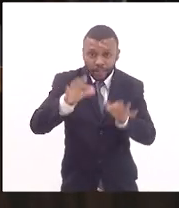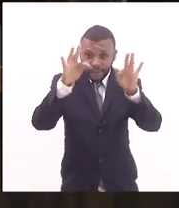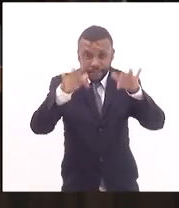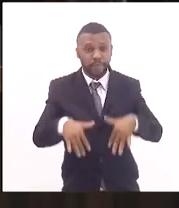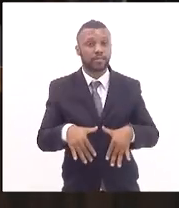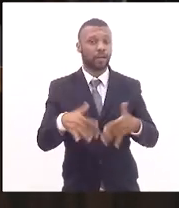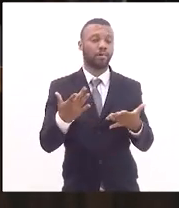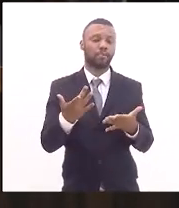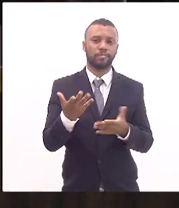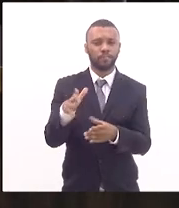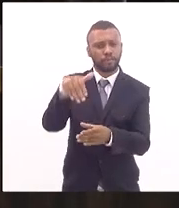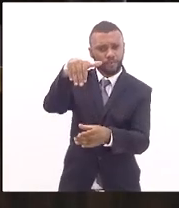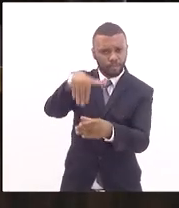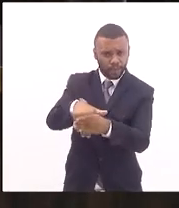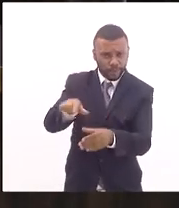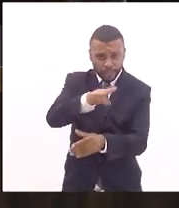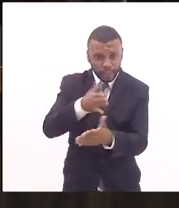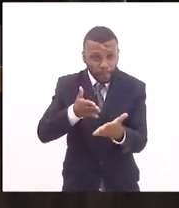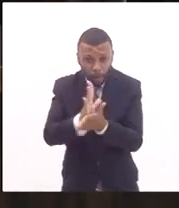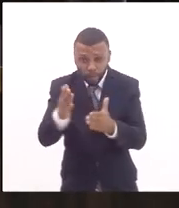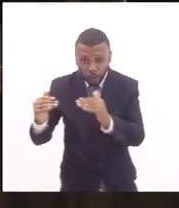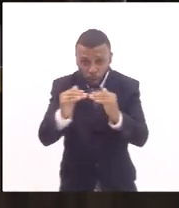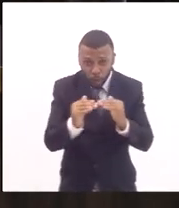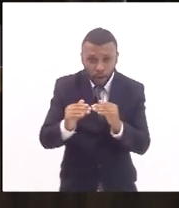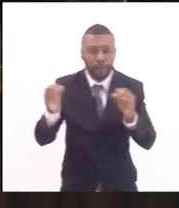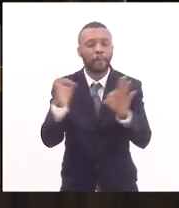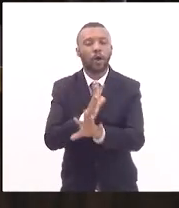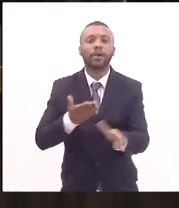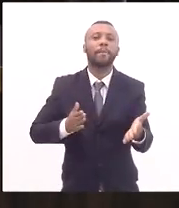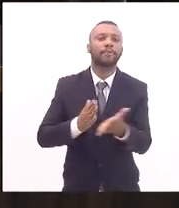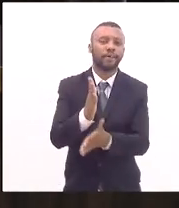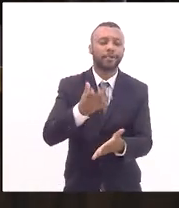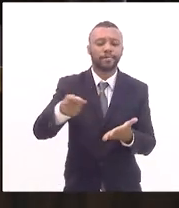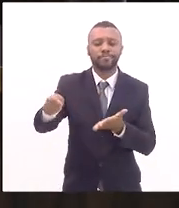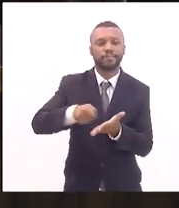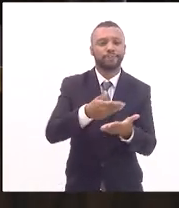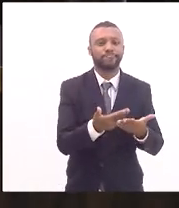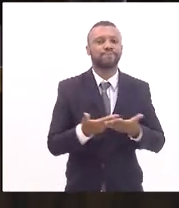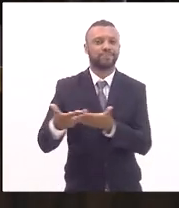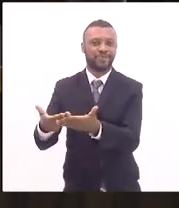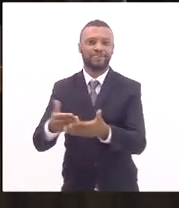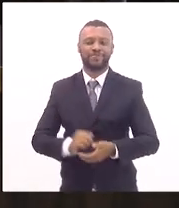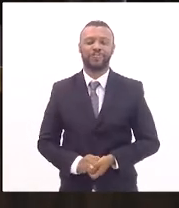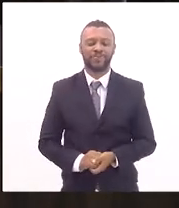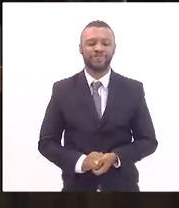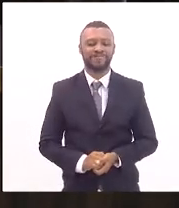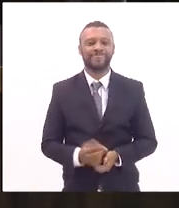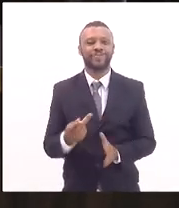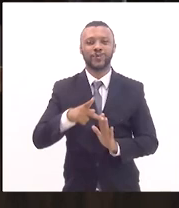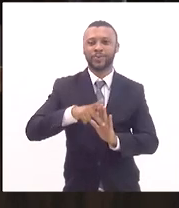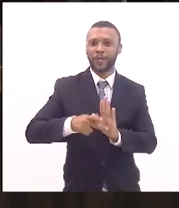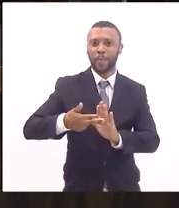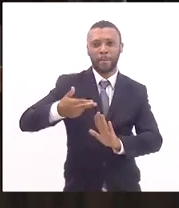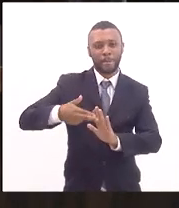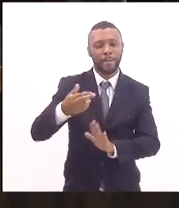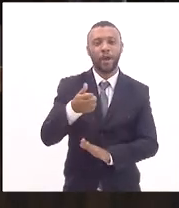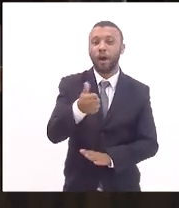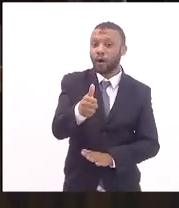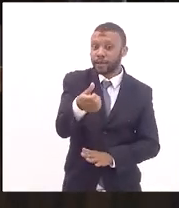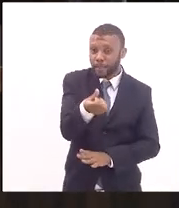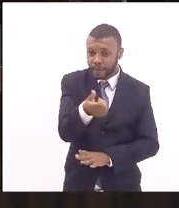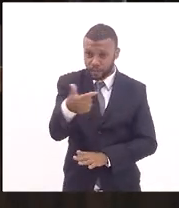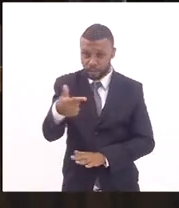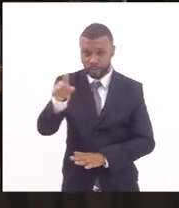discussão em votação seus que aprovam permaneçam Como estão aprovado vai à promulgação pode a solução 1162 de